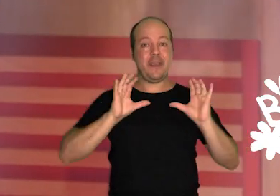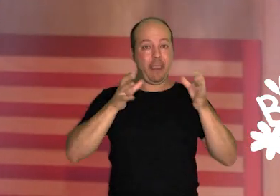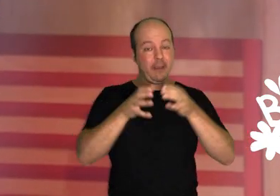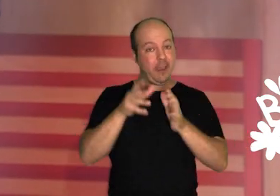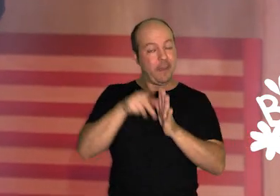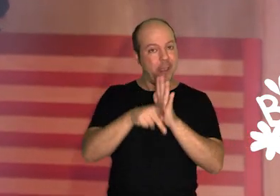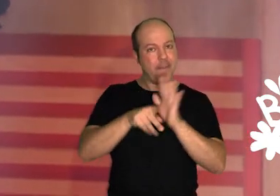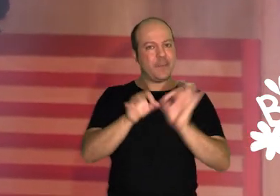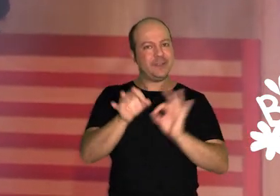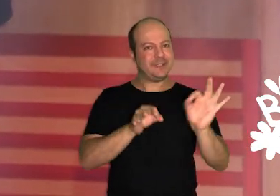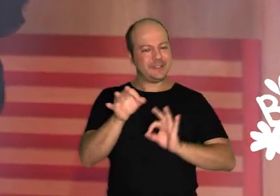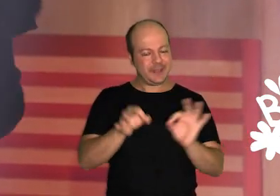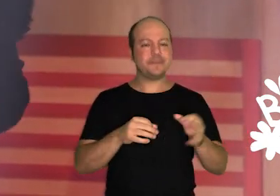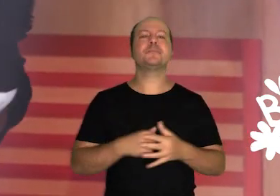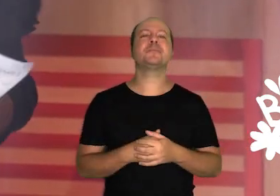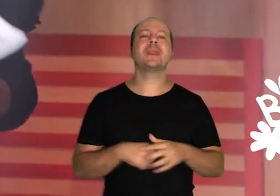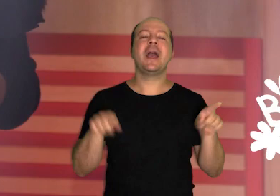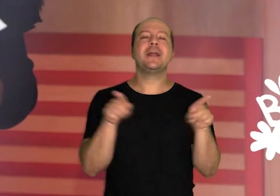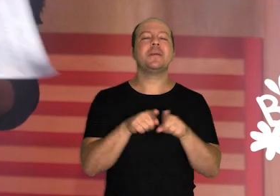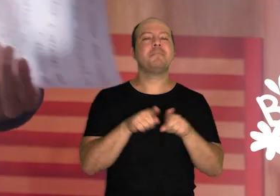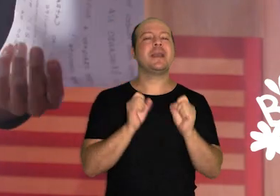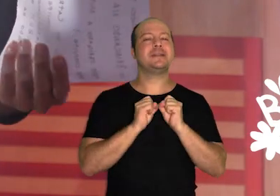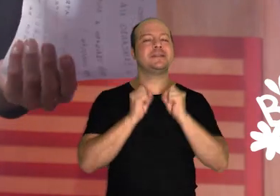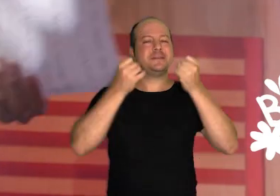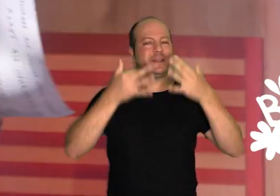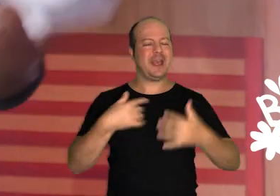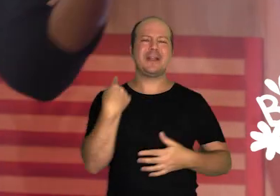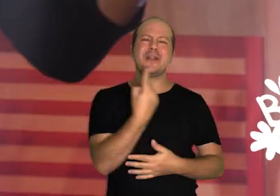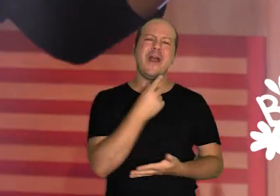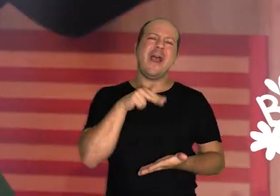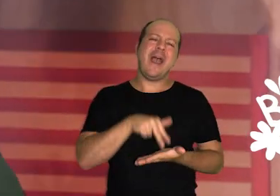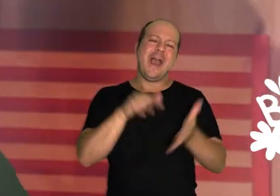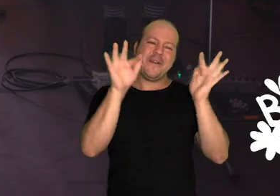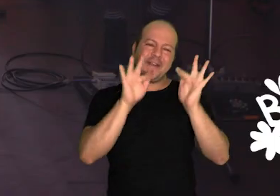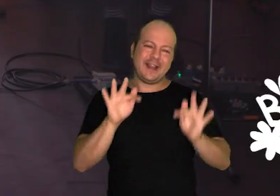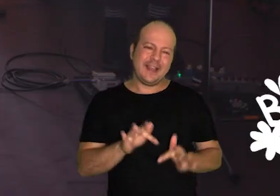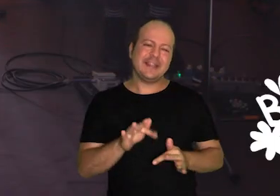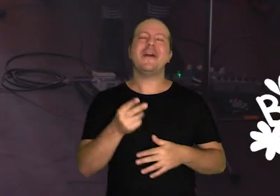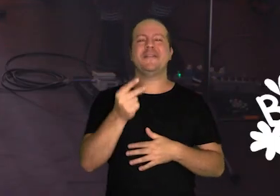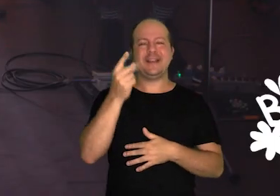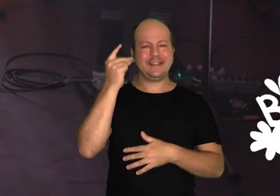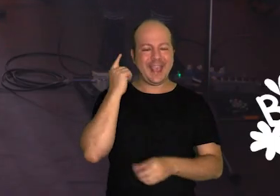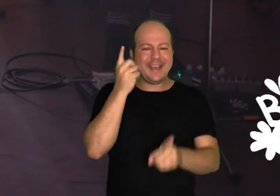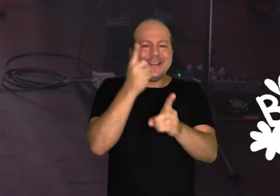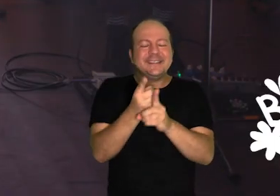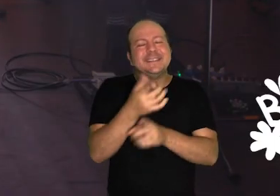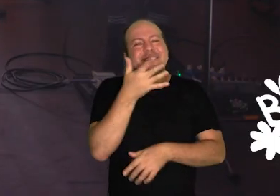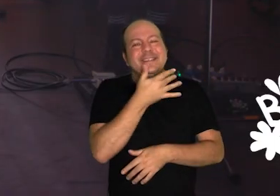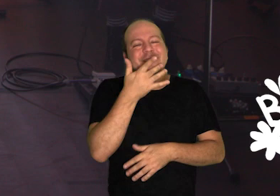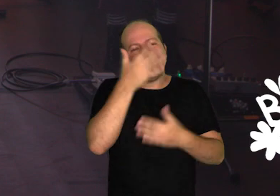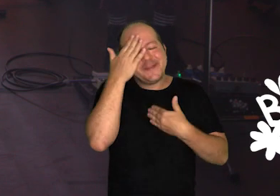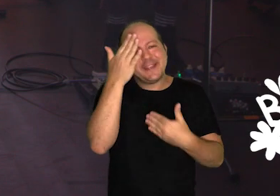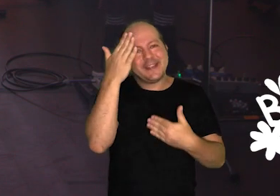do projeto. E a gente queria contar que a gente está muito, muito, muito feliz de estar aqui depois de tanto tempo, né? Então é muito gostoso, muito, muito,